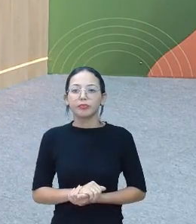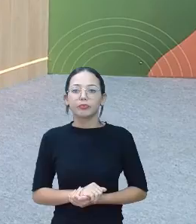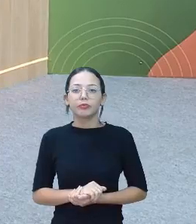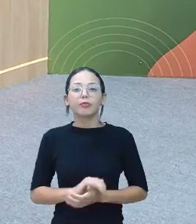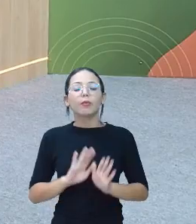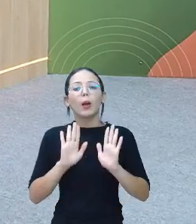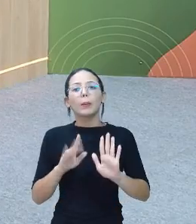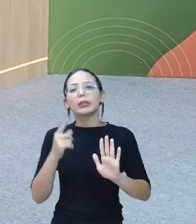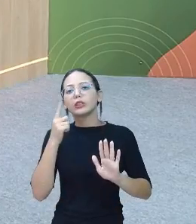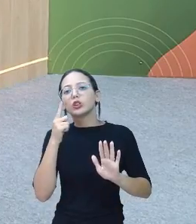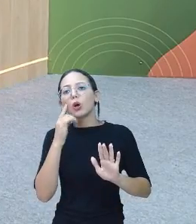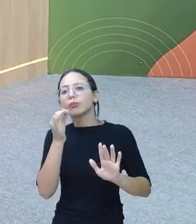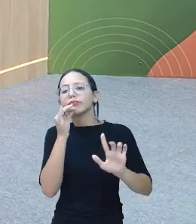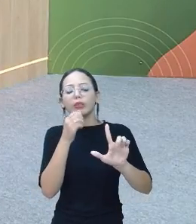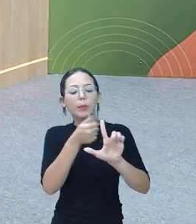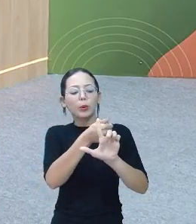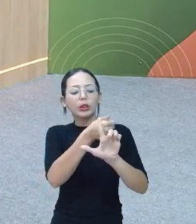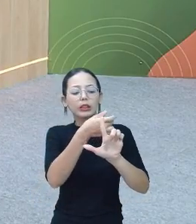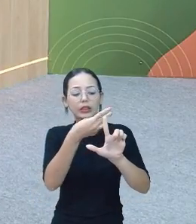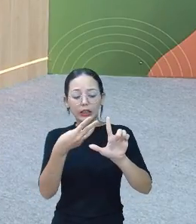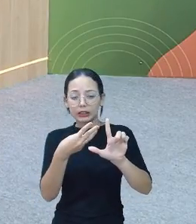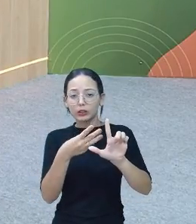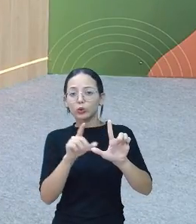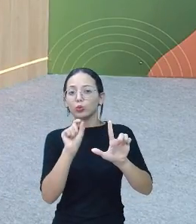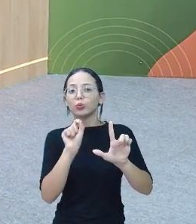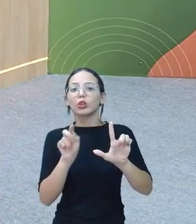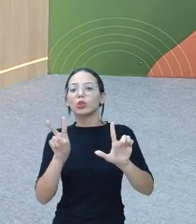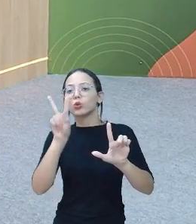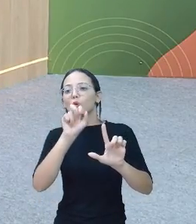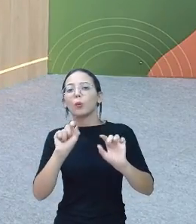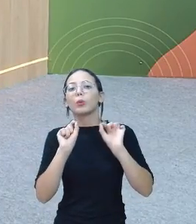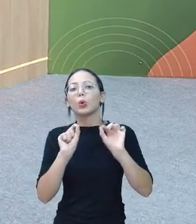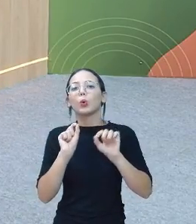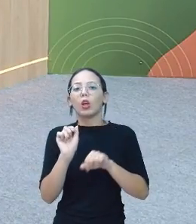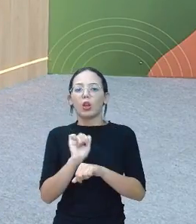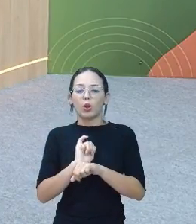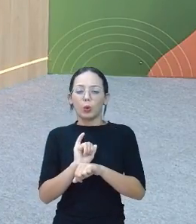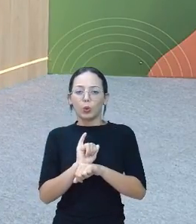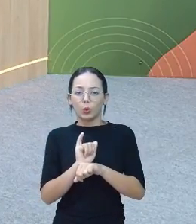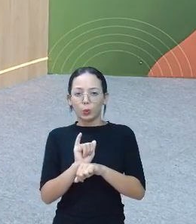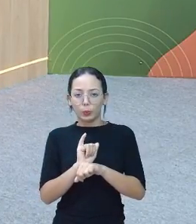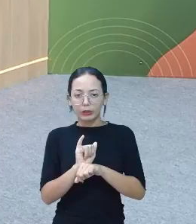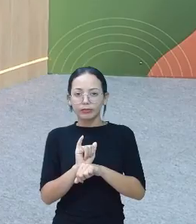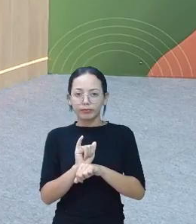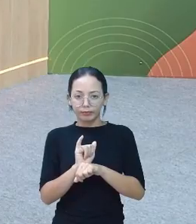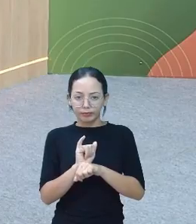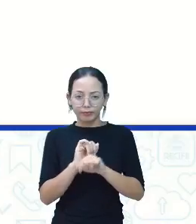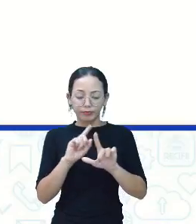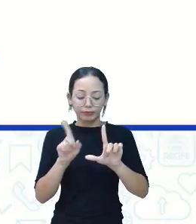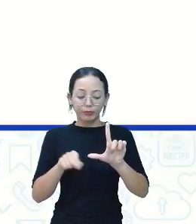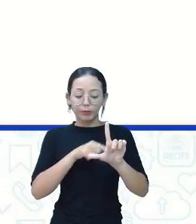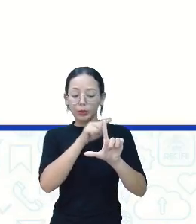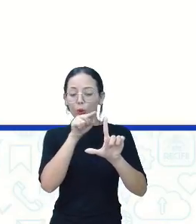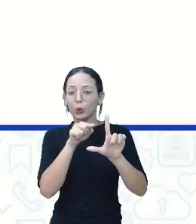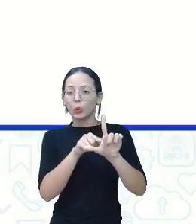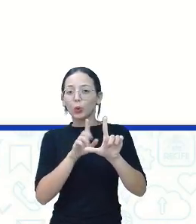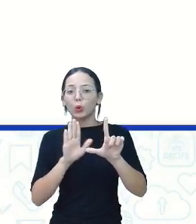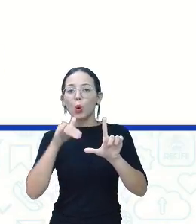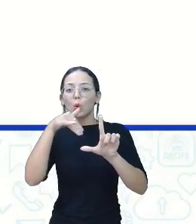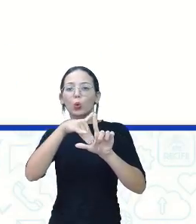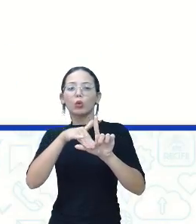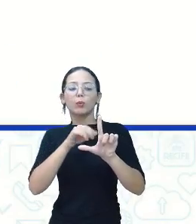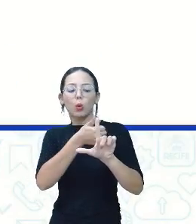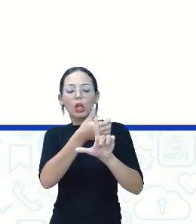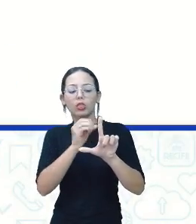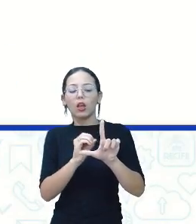pego, por exemplo, 13, está sendo relacionado ali com a segunda, que é o YouTube. E por último,